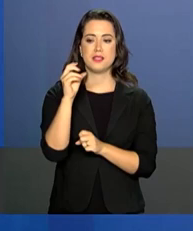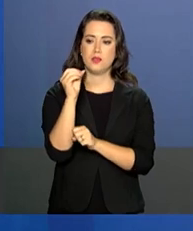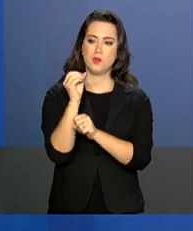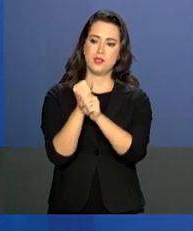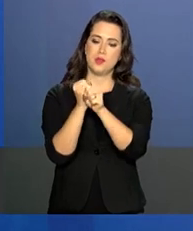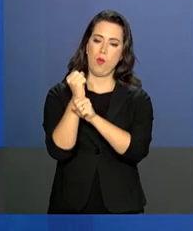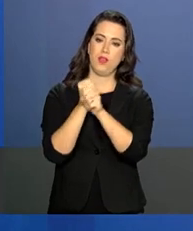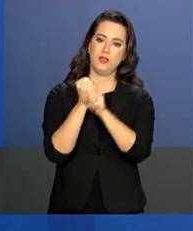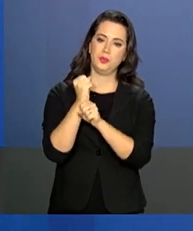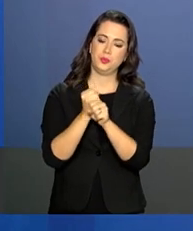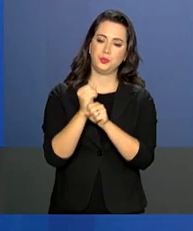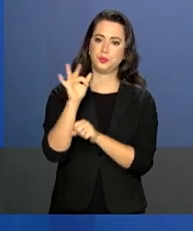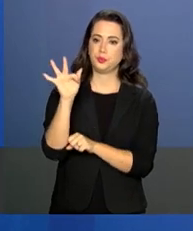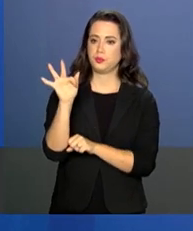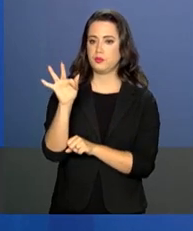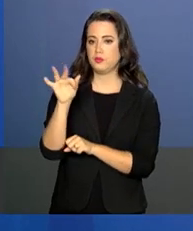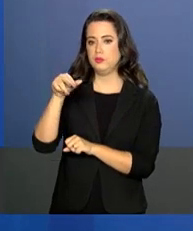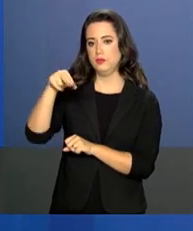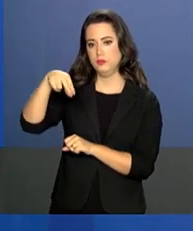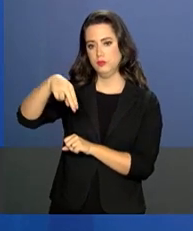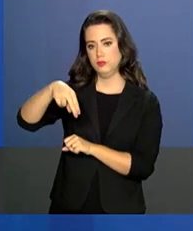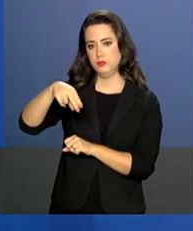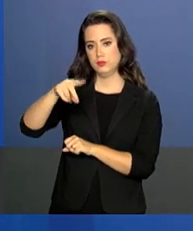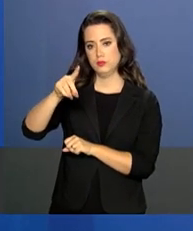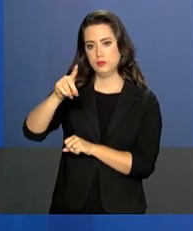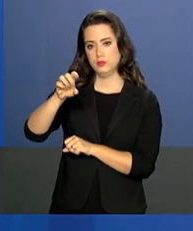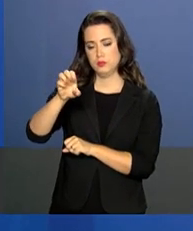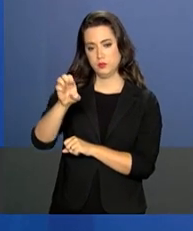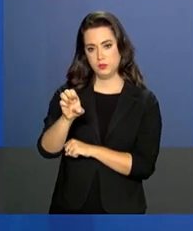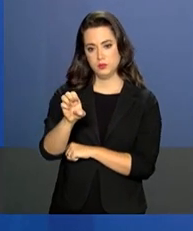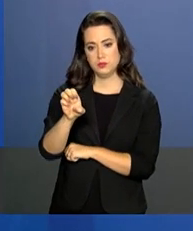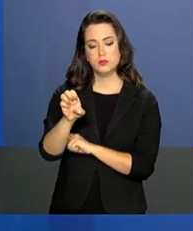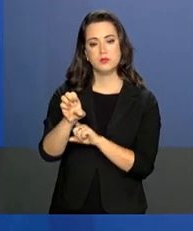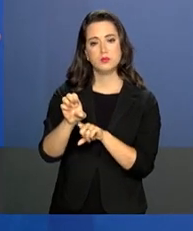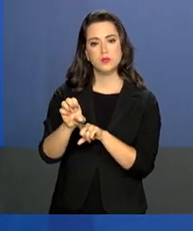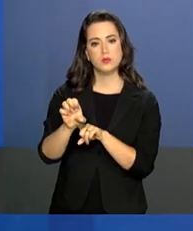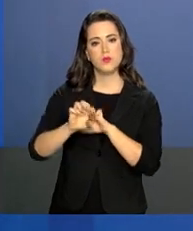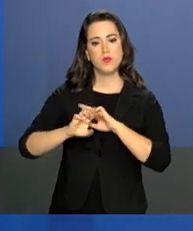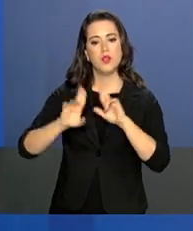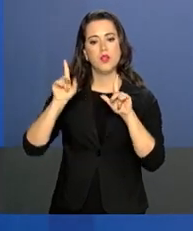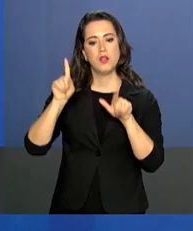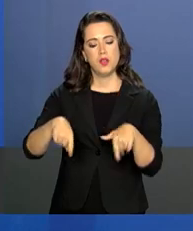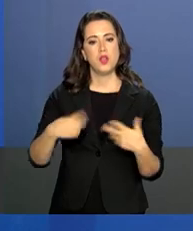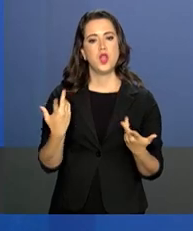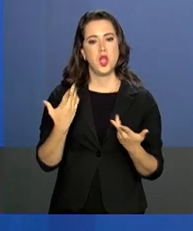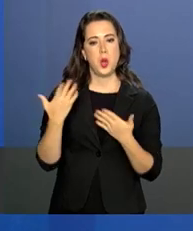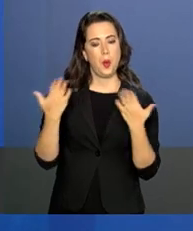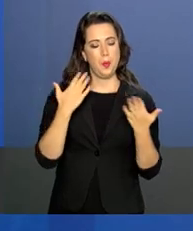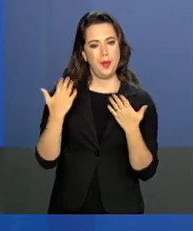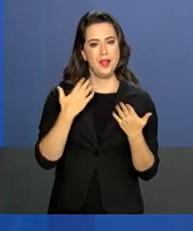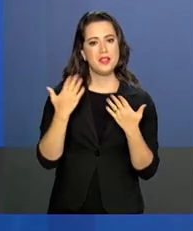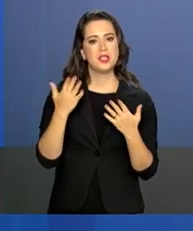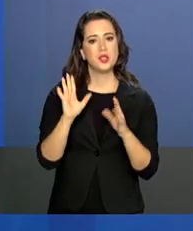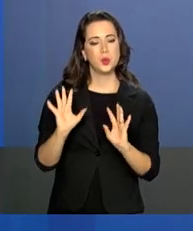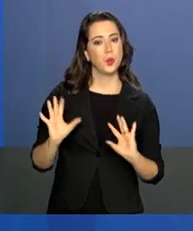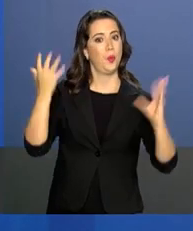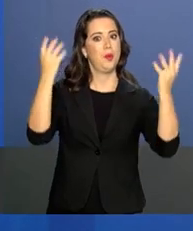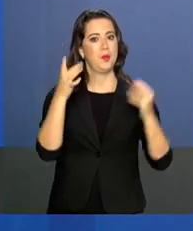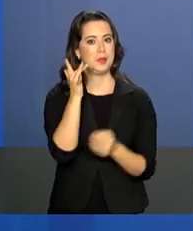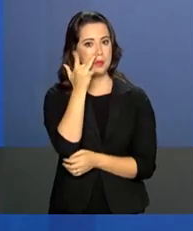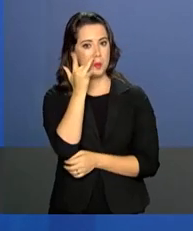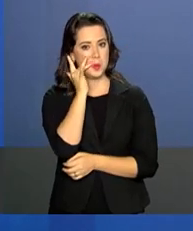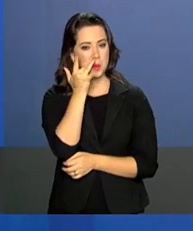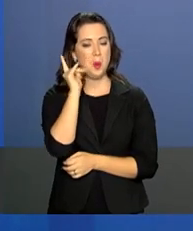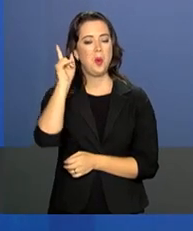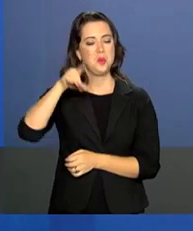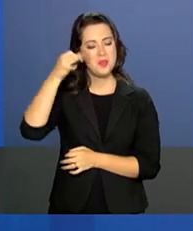do fundo nacional de desenvolvimento da educação em bodas de ouro bodas de ouro bem comemoradas não tenho a